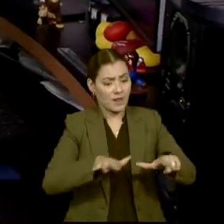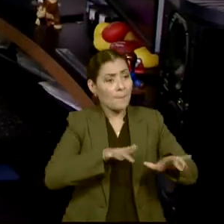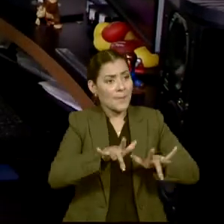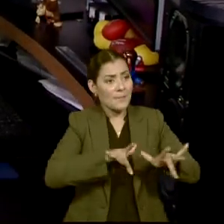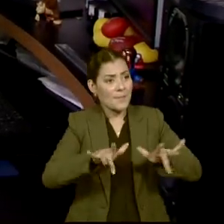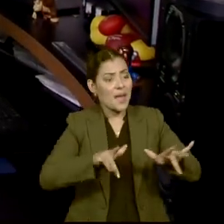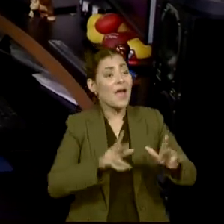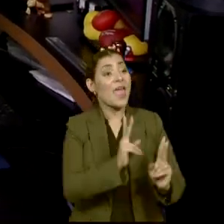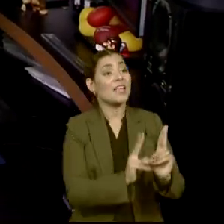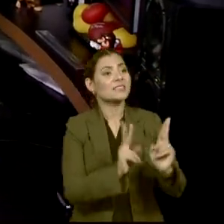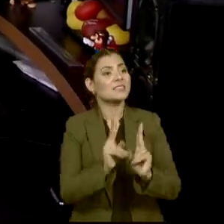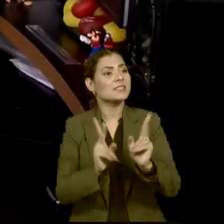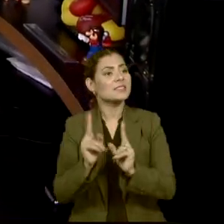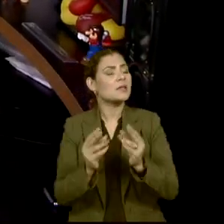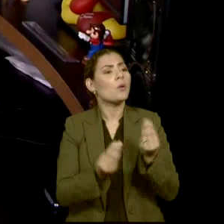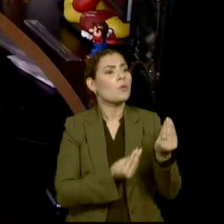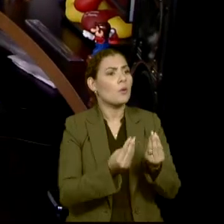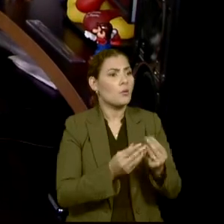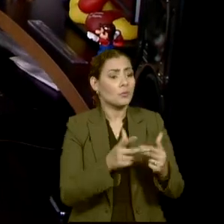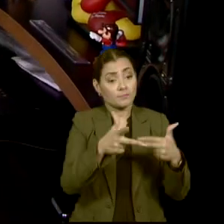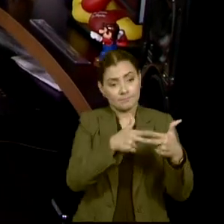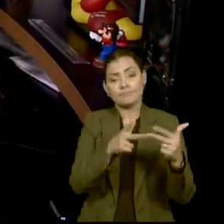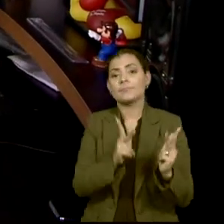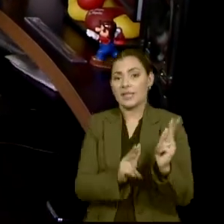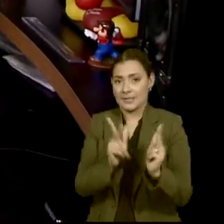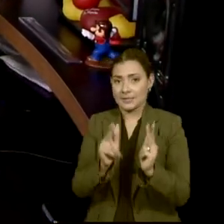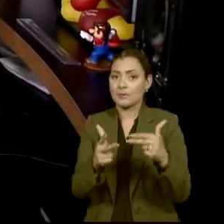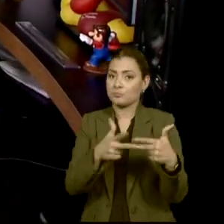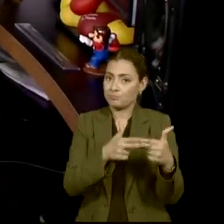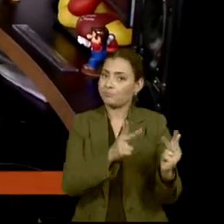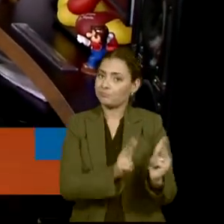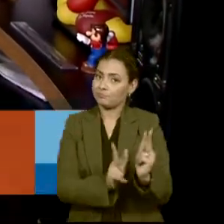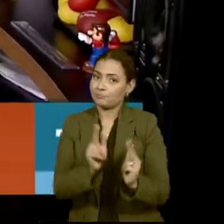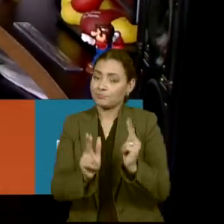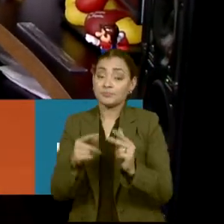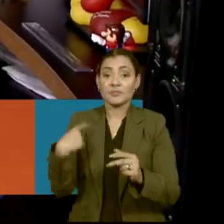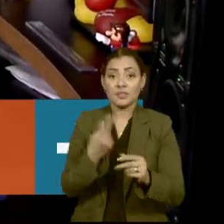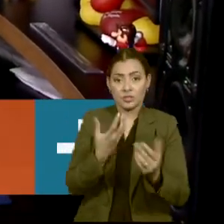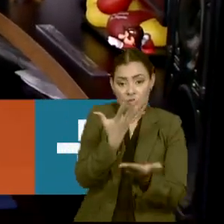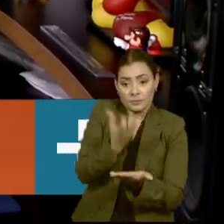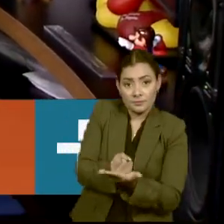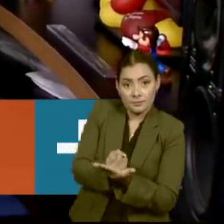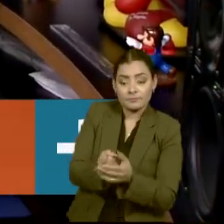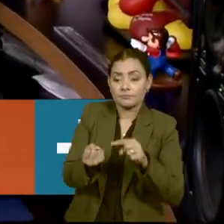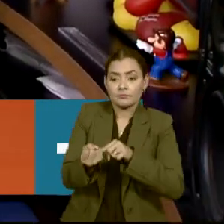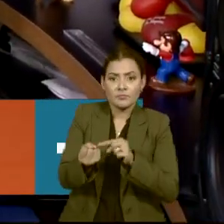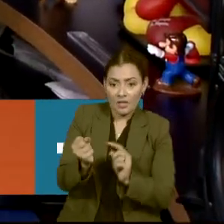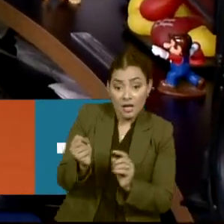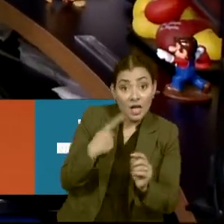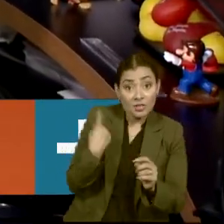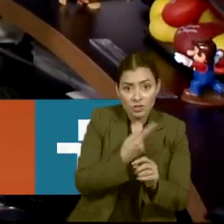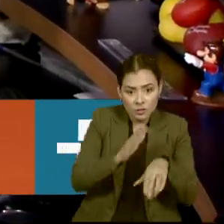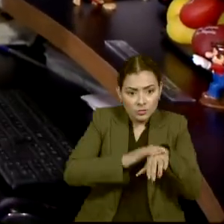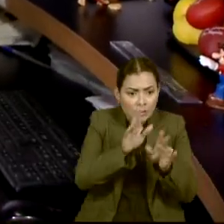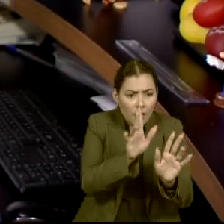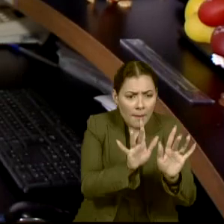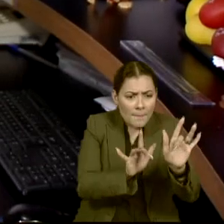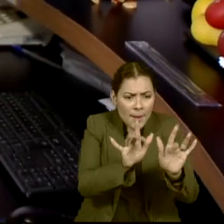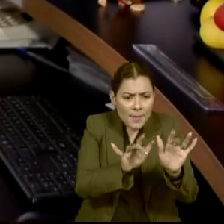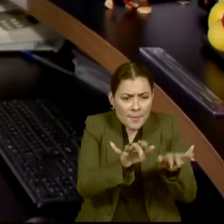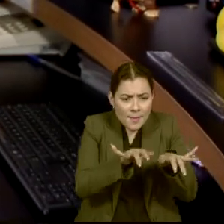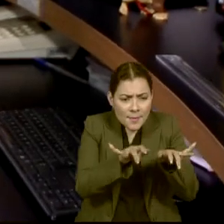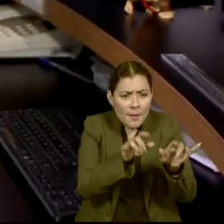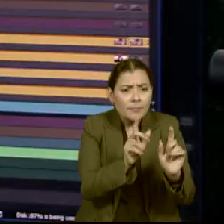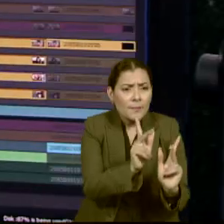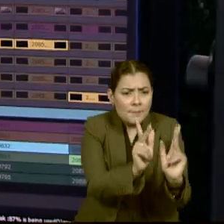edição? Bom, a gente recebe o material grupo, coloca na timeline e vem limpando o que não vai ser utilizado.